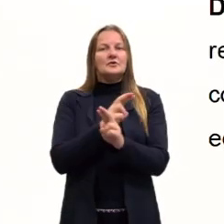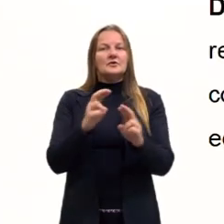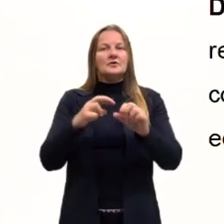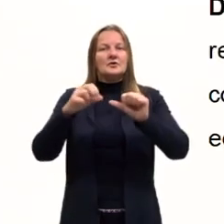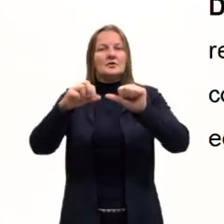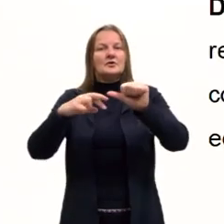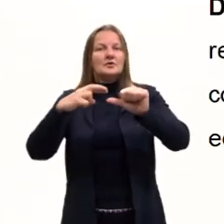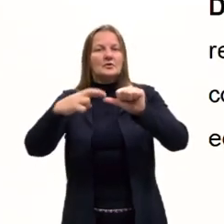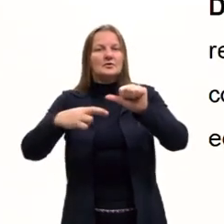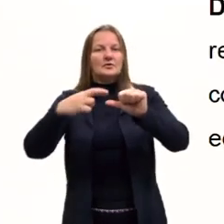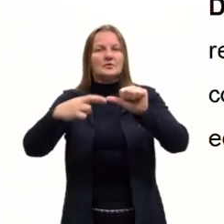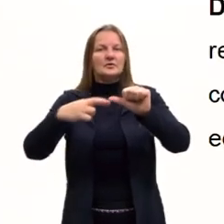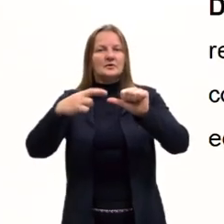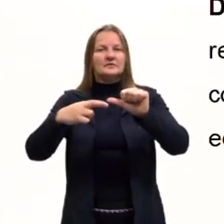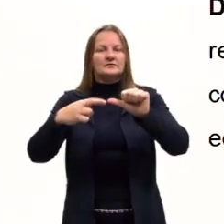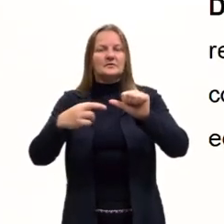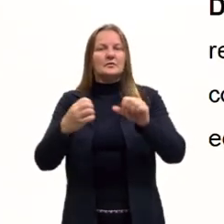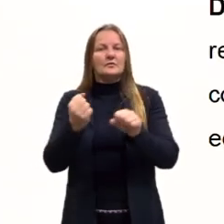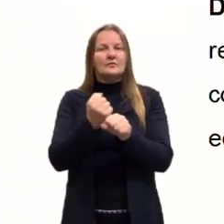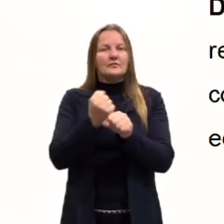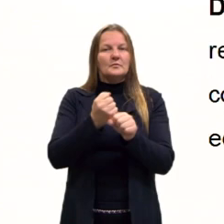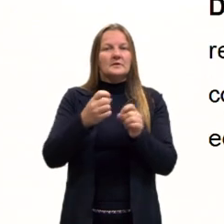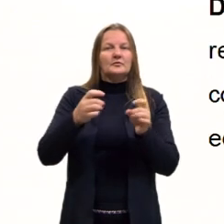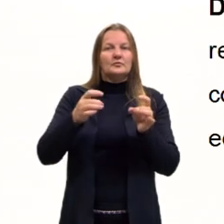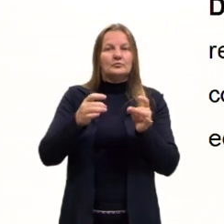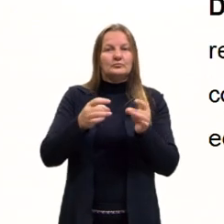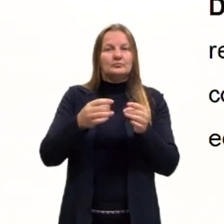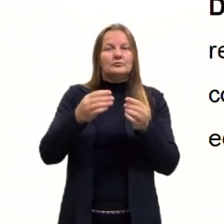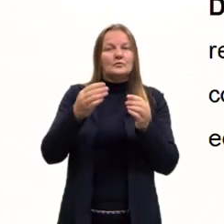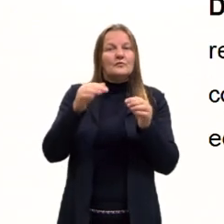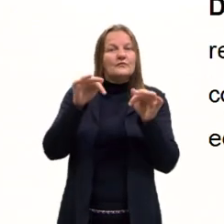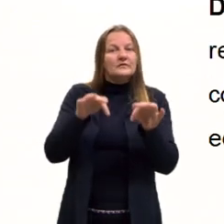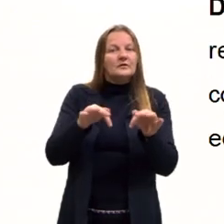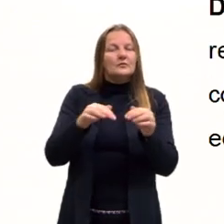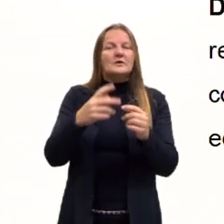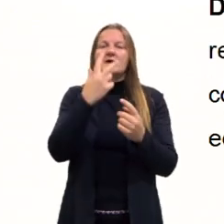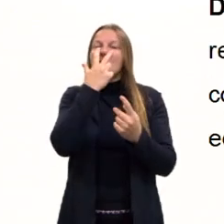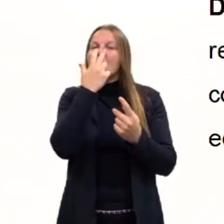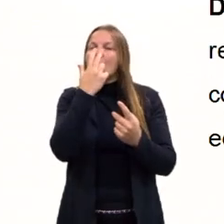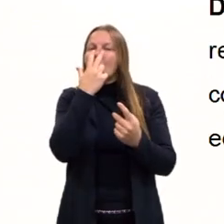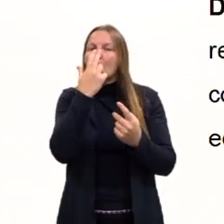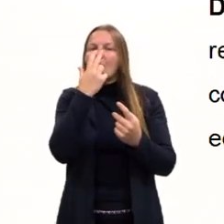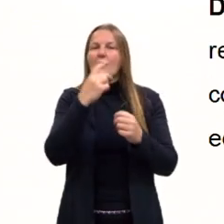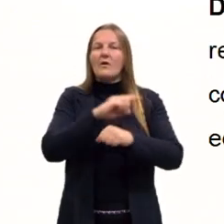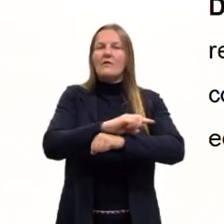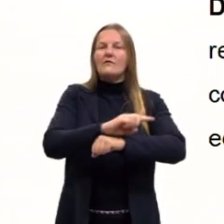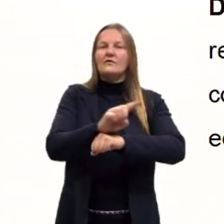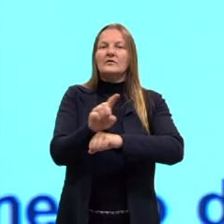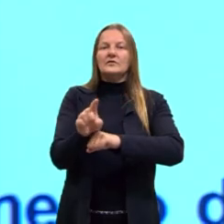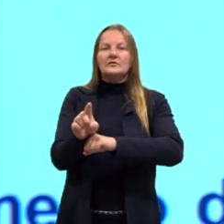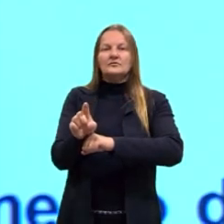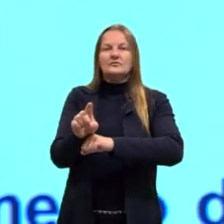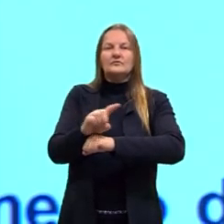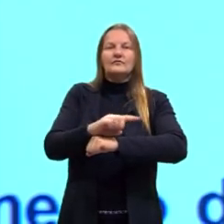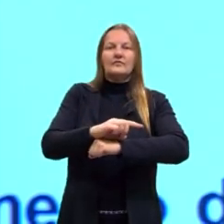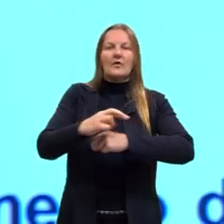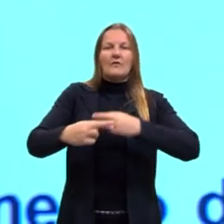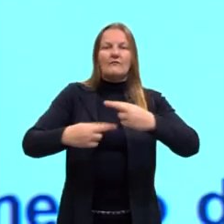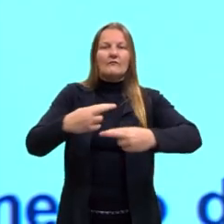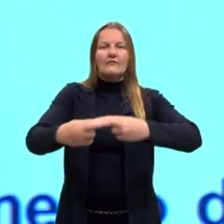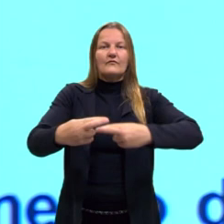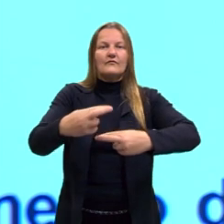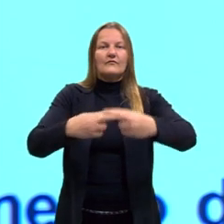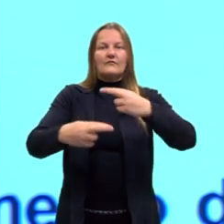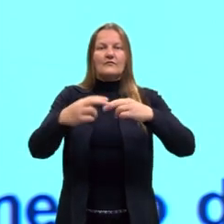reação dos reagentes formando o produto é igual a velocidade da reação inversa que quando eu tenho os